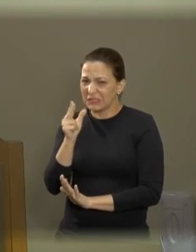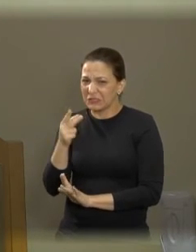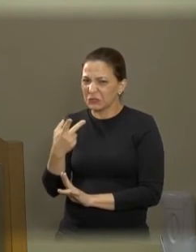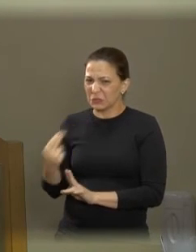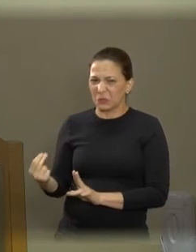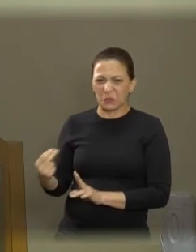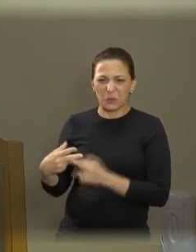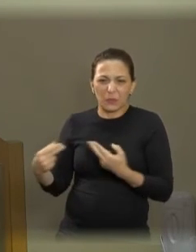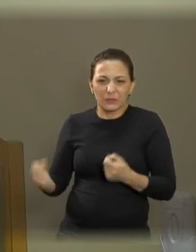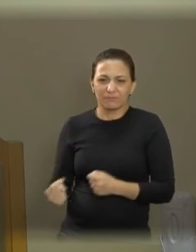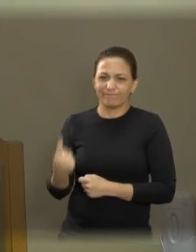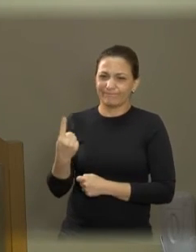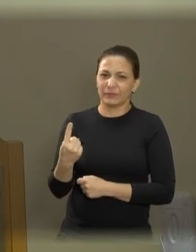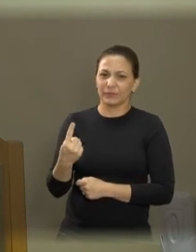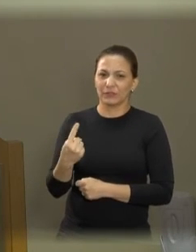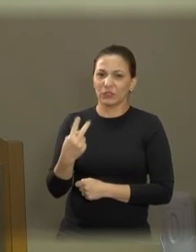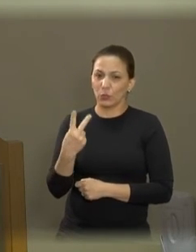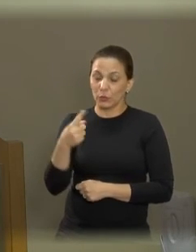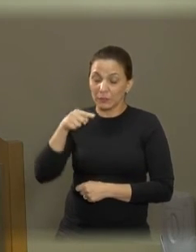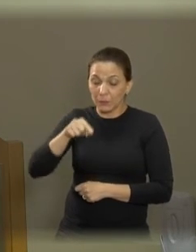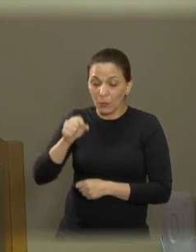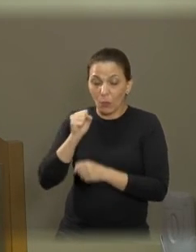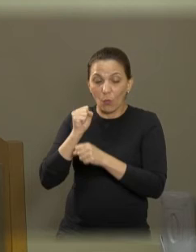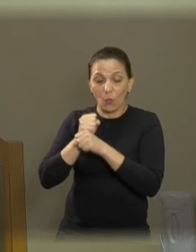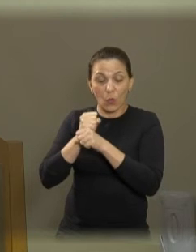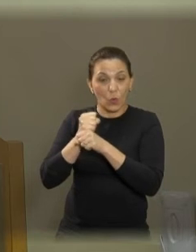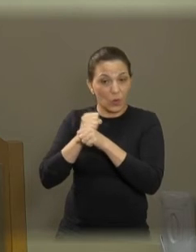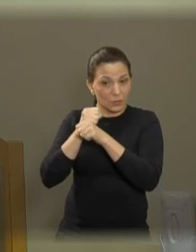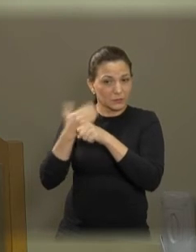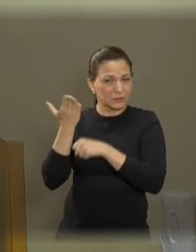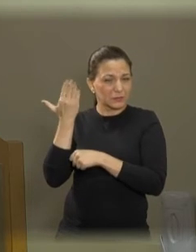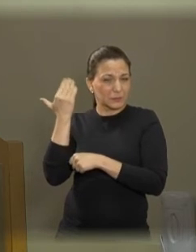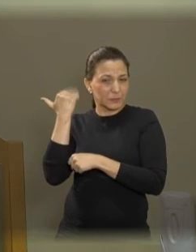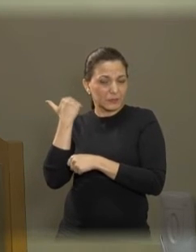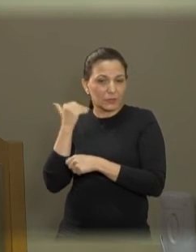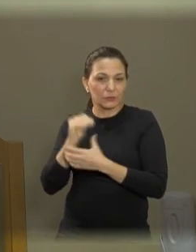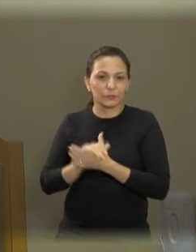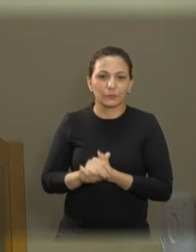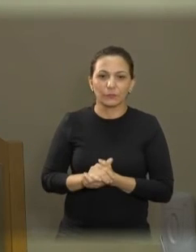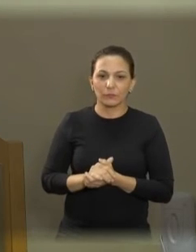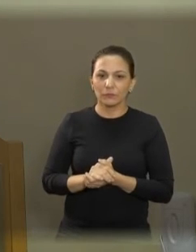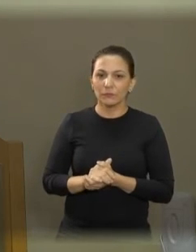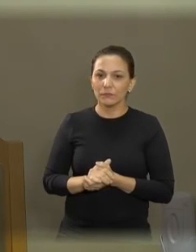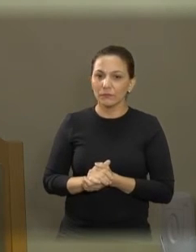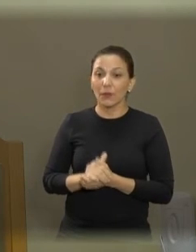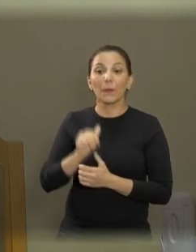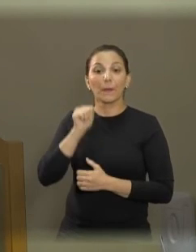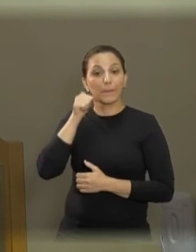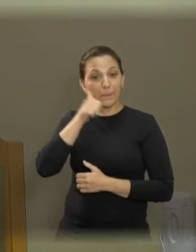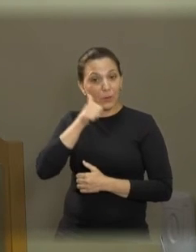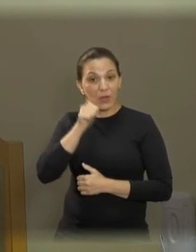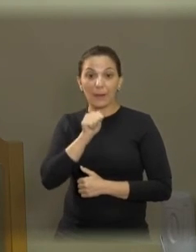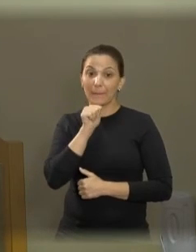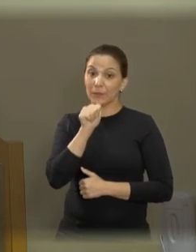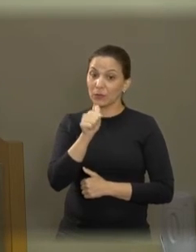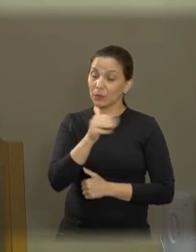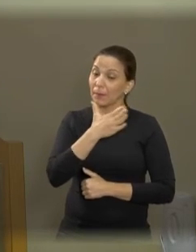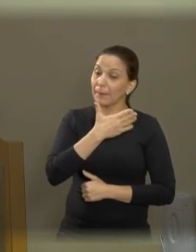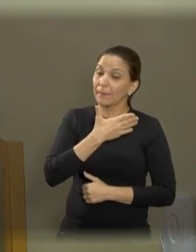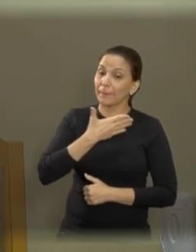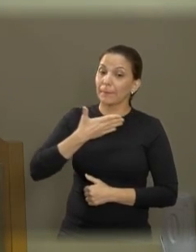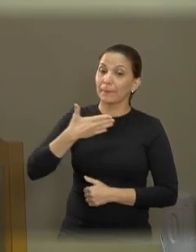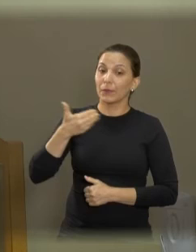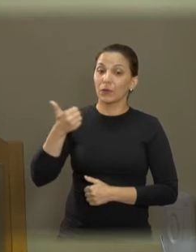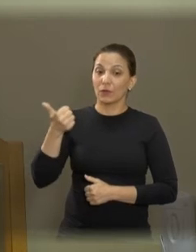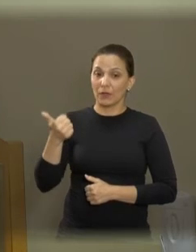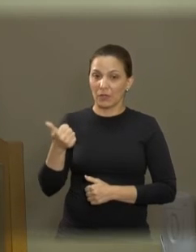meio absurda, mas eu estou falando 2000 anos atrás, um pouco mais. Mas quando ela menstruava, ela melhorava.